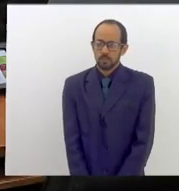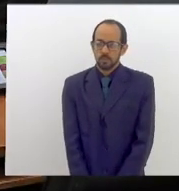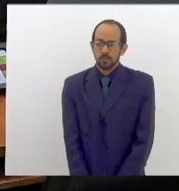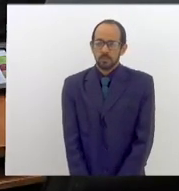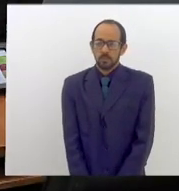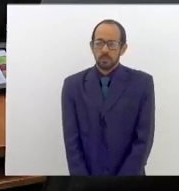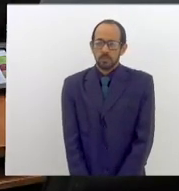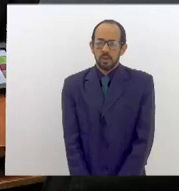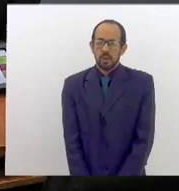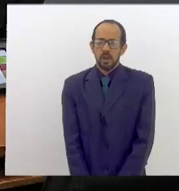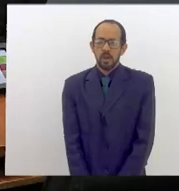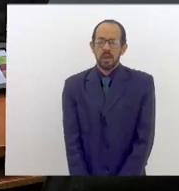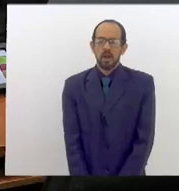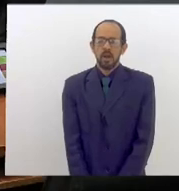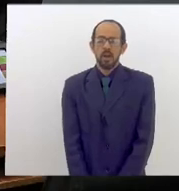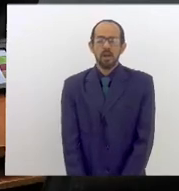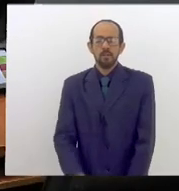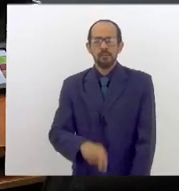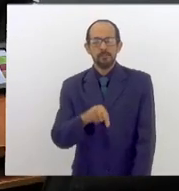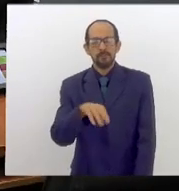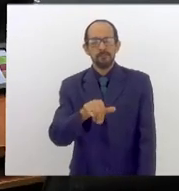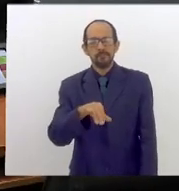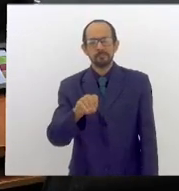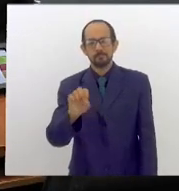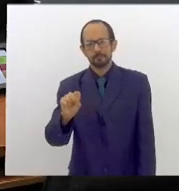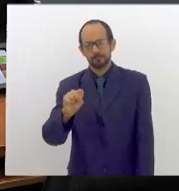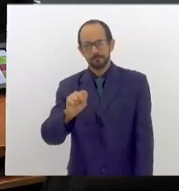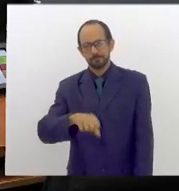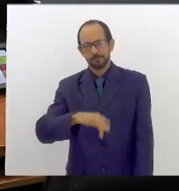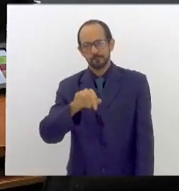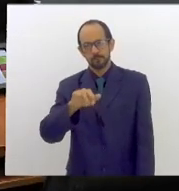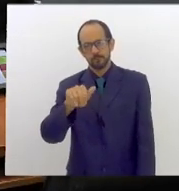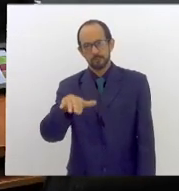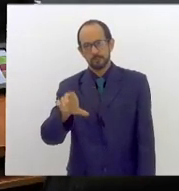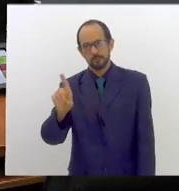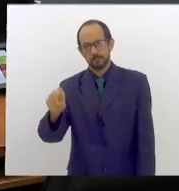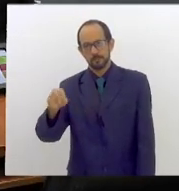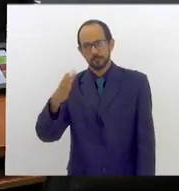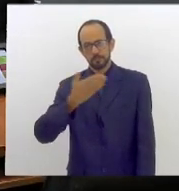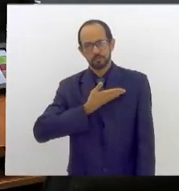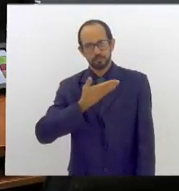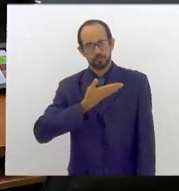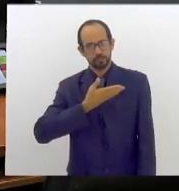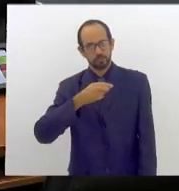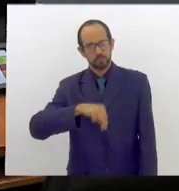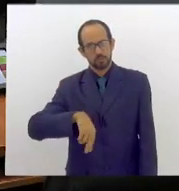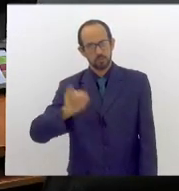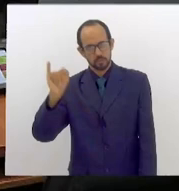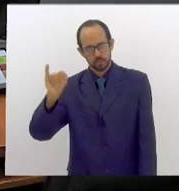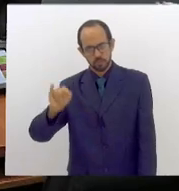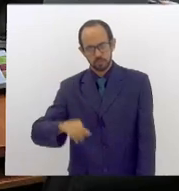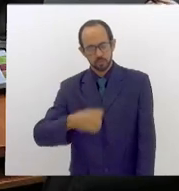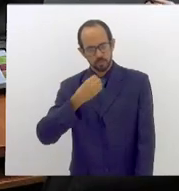presente o Marcos Fernandes Filho aqui de amigo de Nova Iguaçu seja bem-vindo